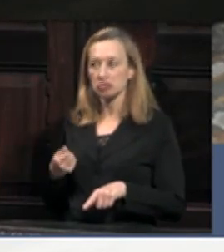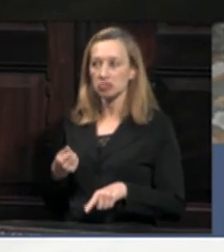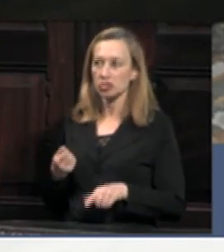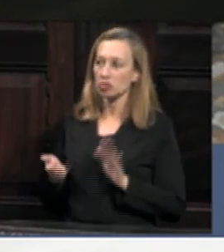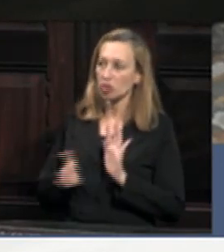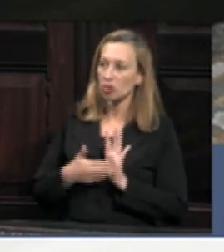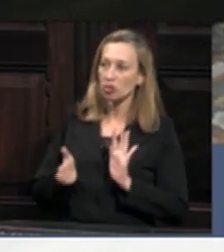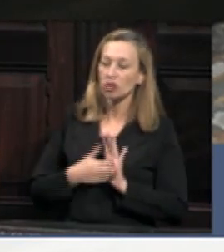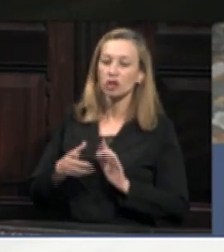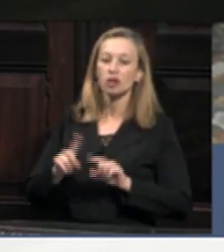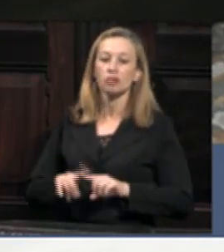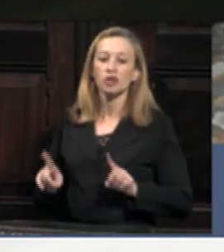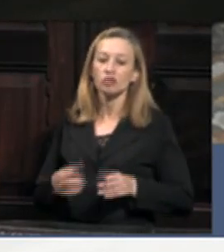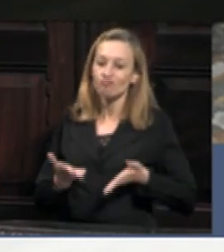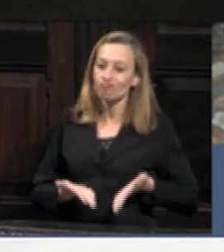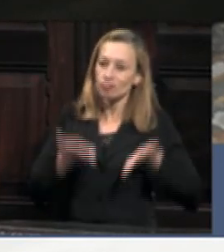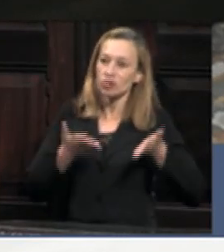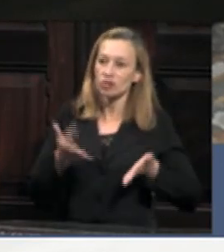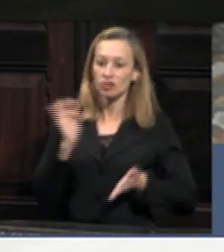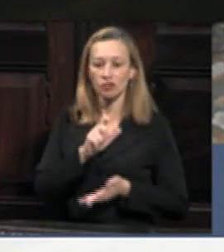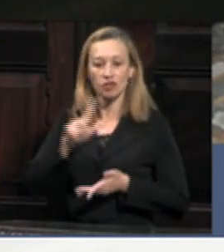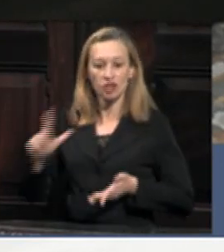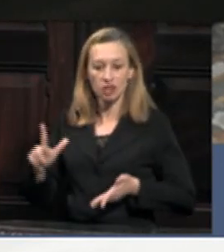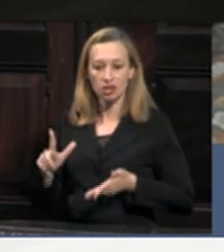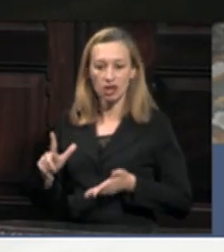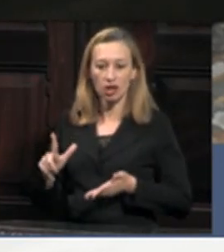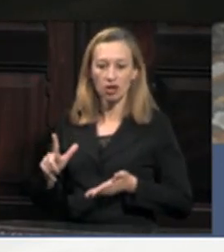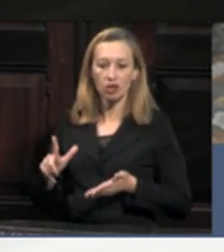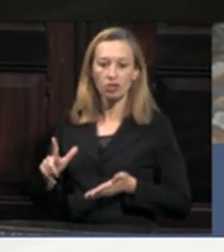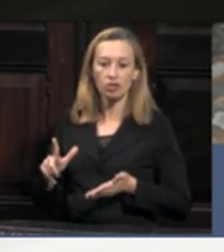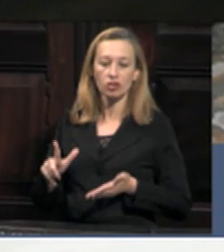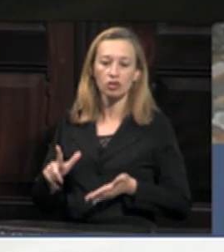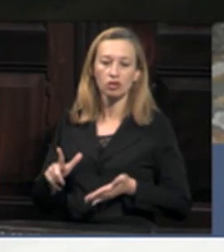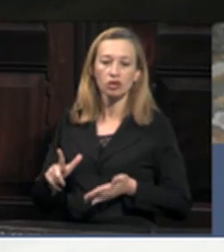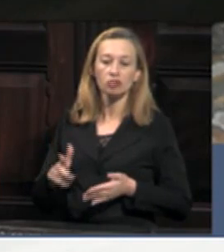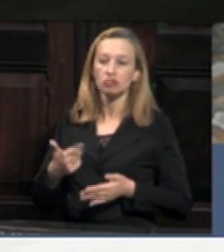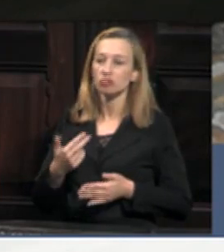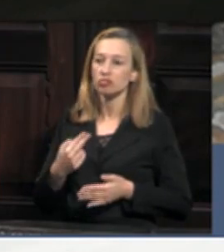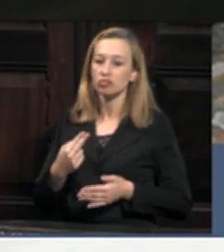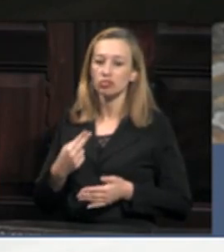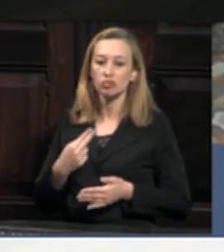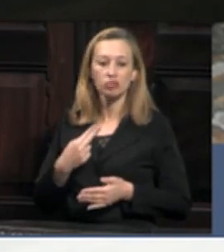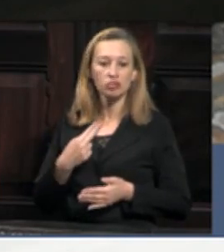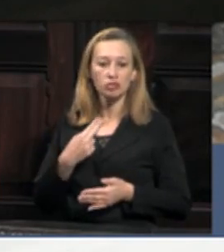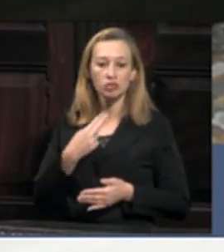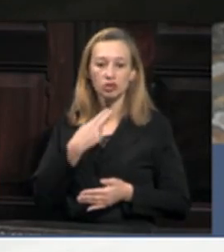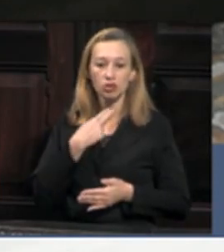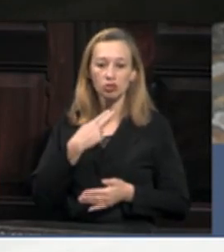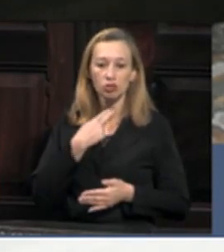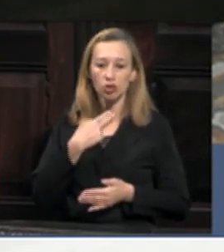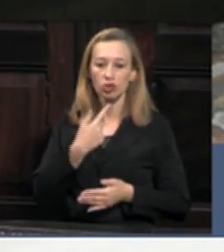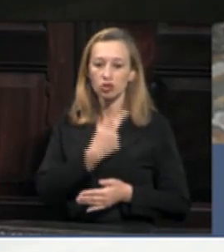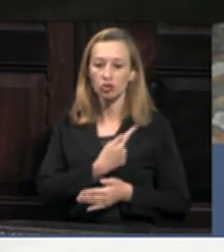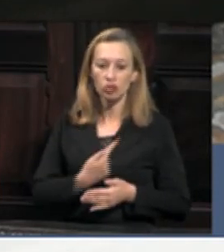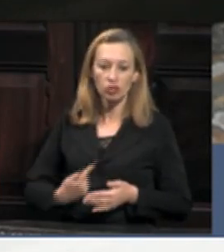de recuperação fiscal não permite que o governador mande para essa